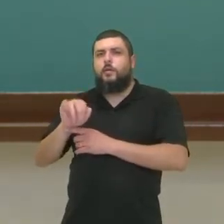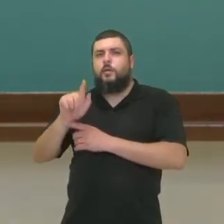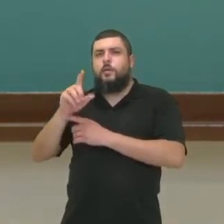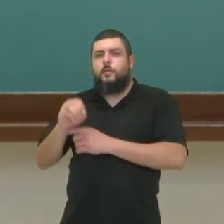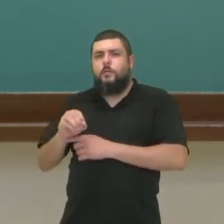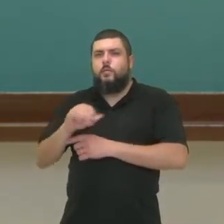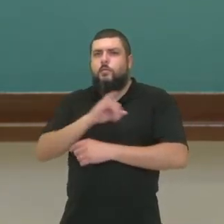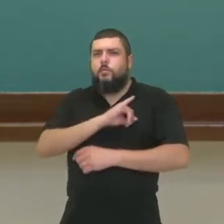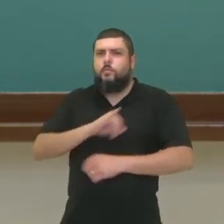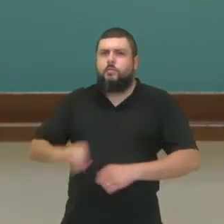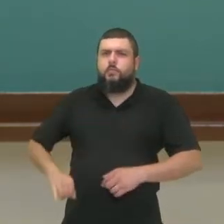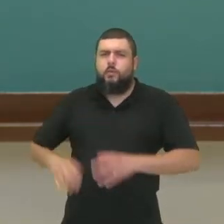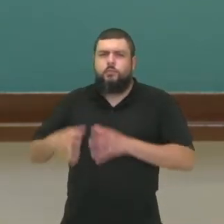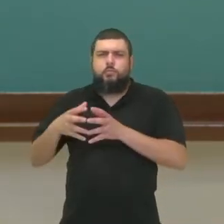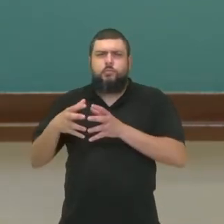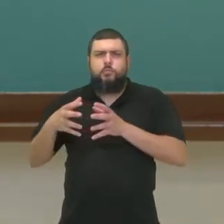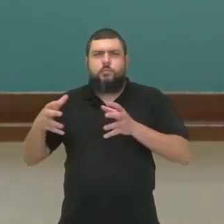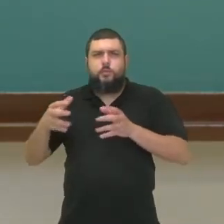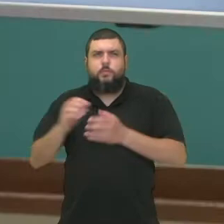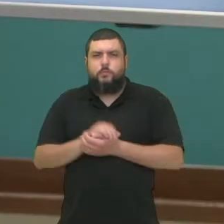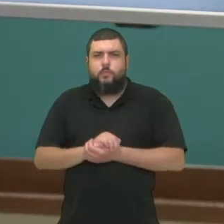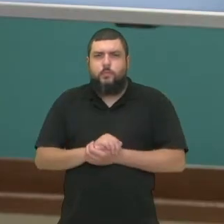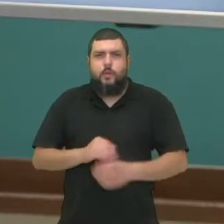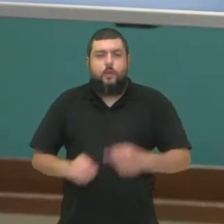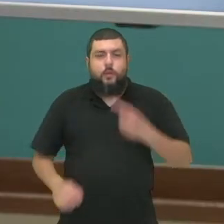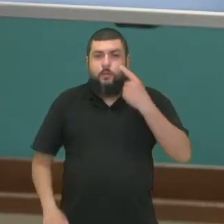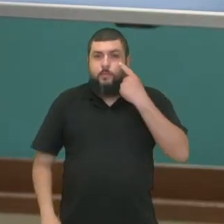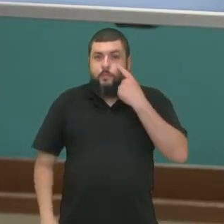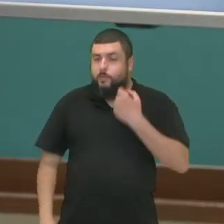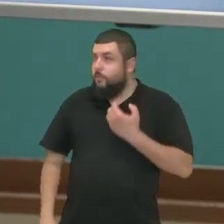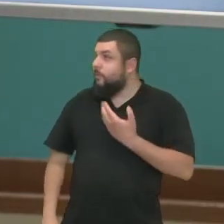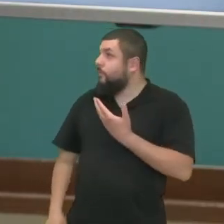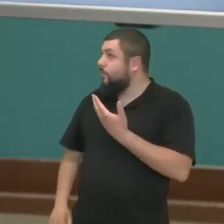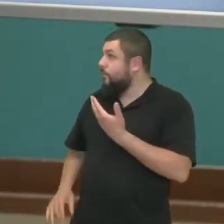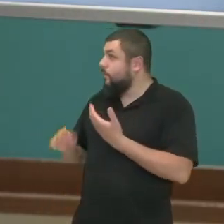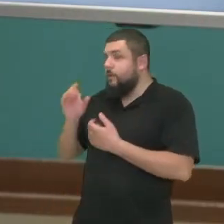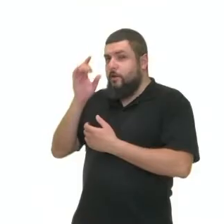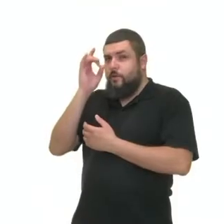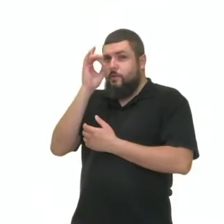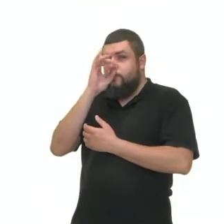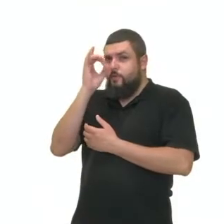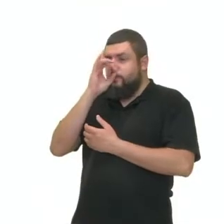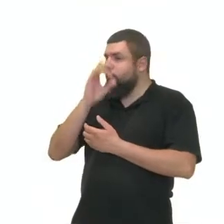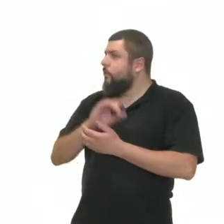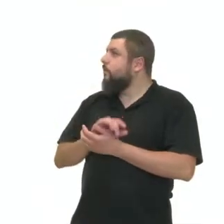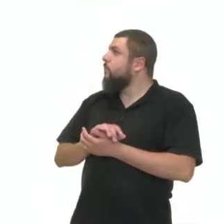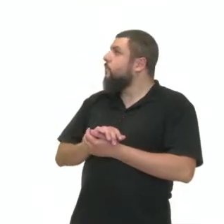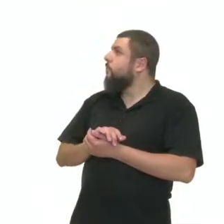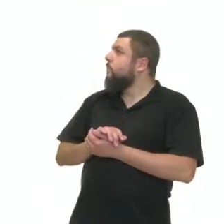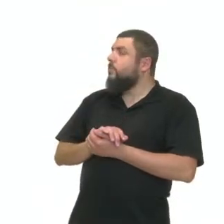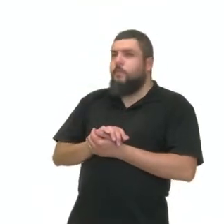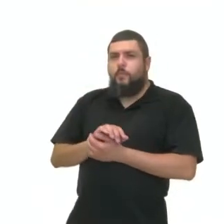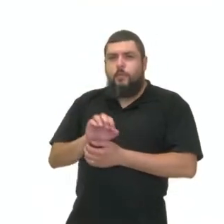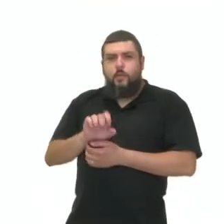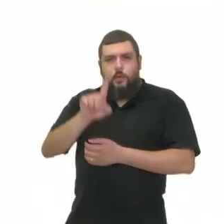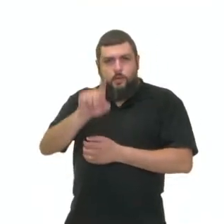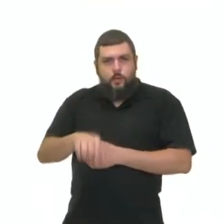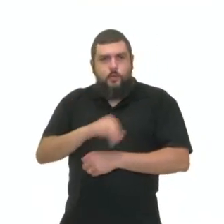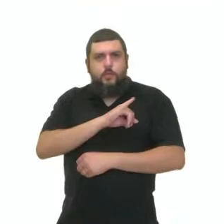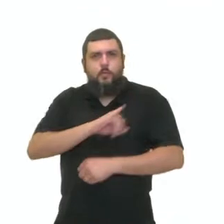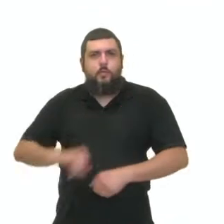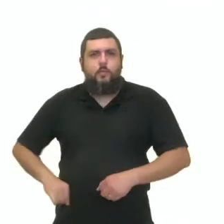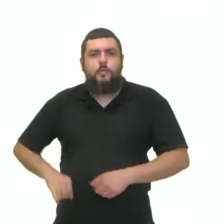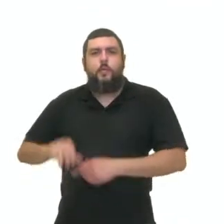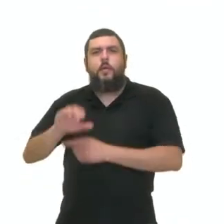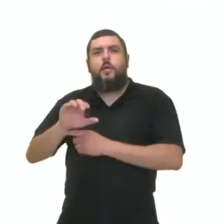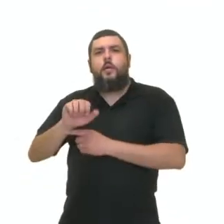gigantesco. O que vocês estão de verde aqui, estão vendo de verde, é o que nós podemos chamar de Império Cartaginês.